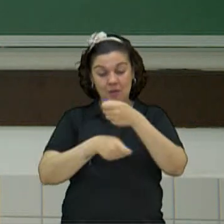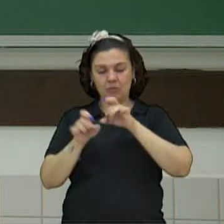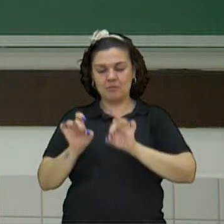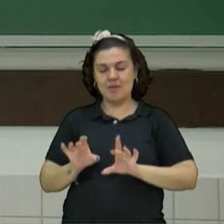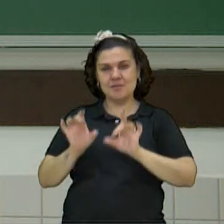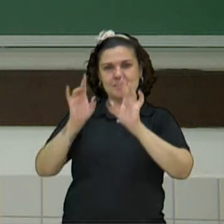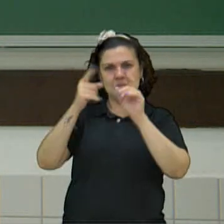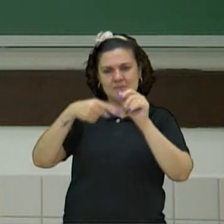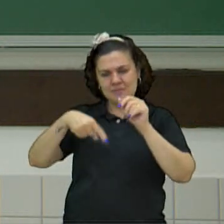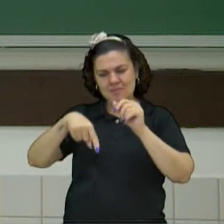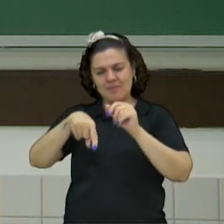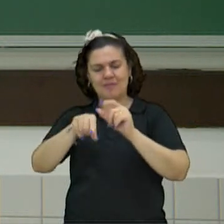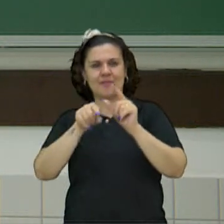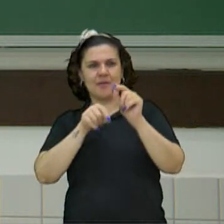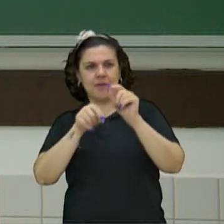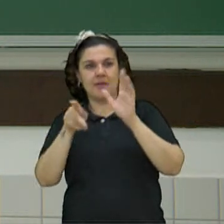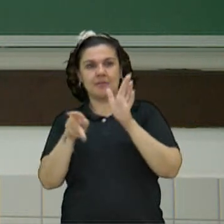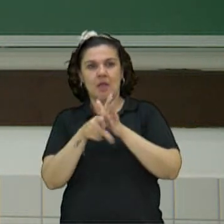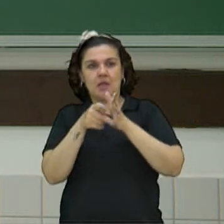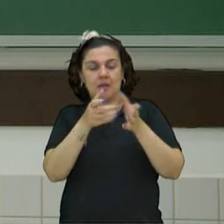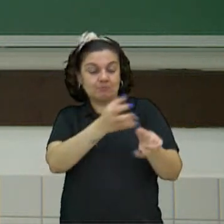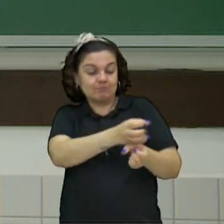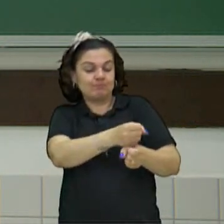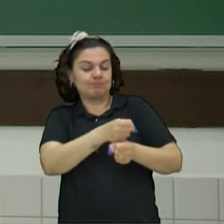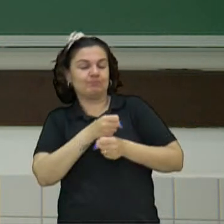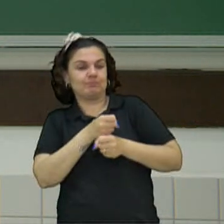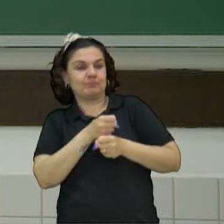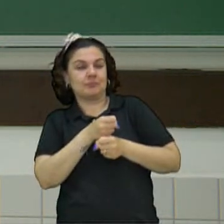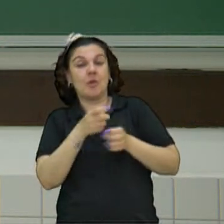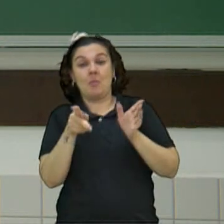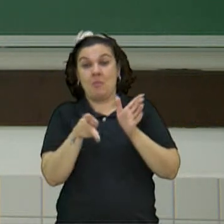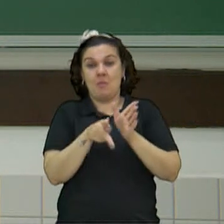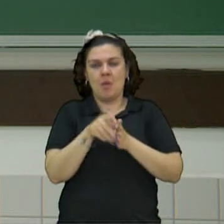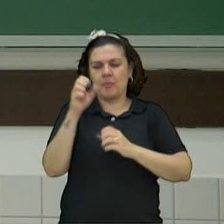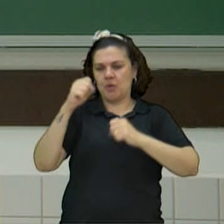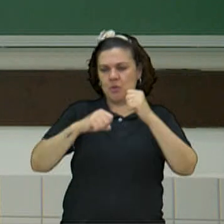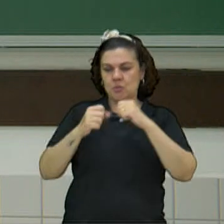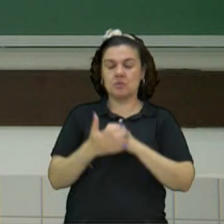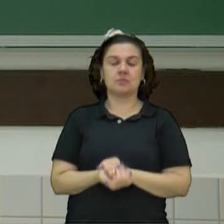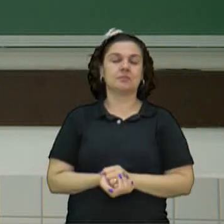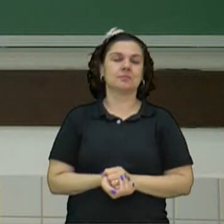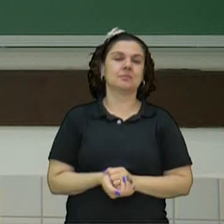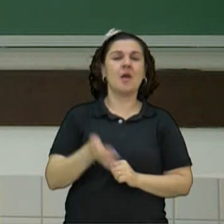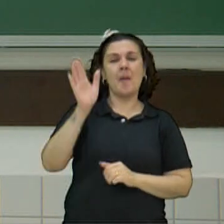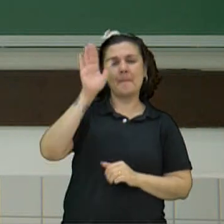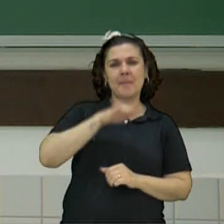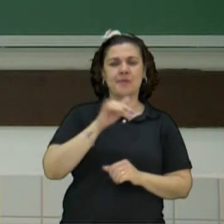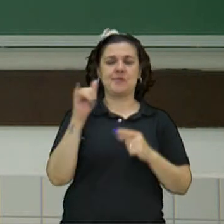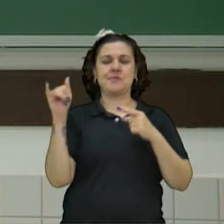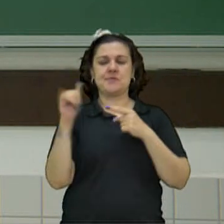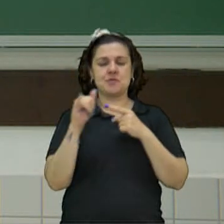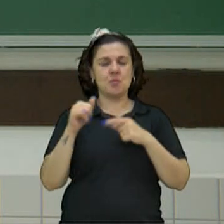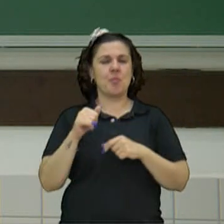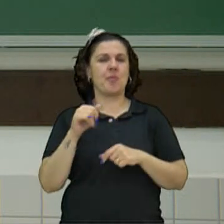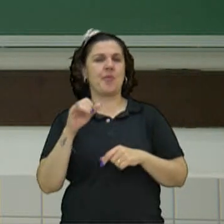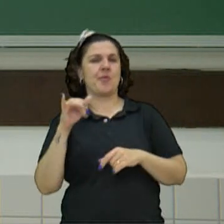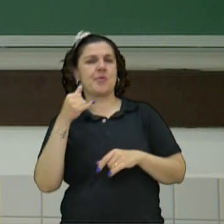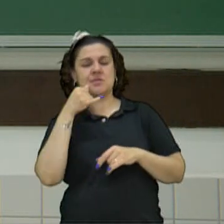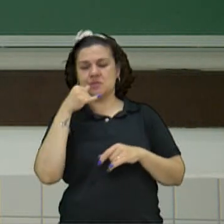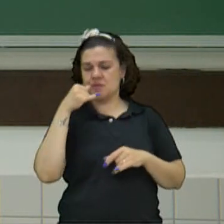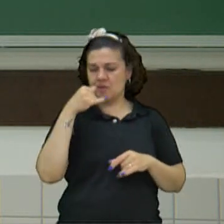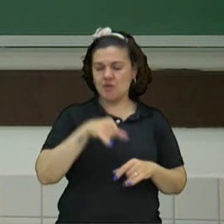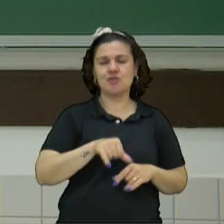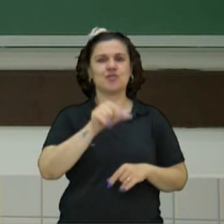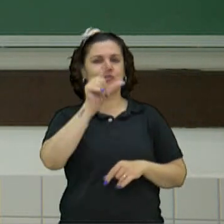especiais é que tem a atração dessas indústrias. Onde se paga menos tributo, onde tem energia por um